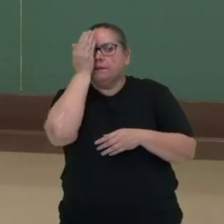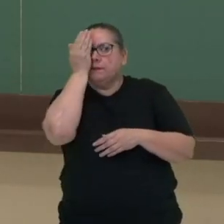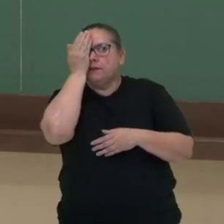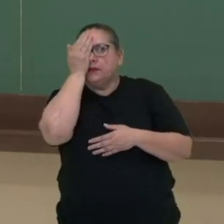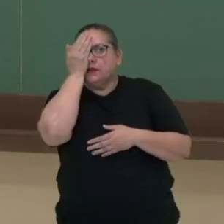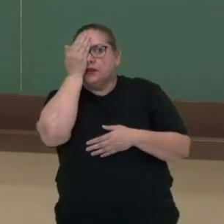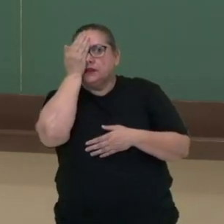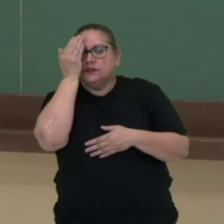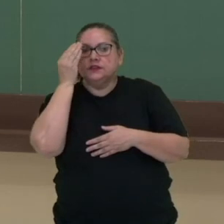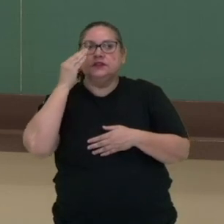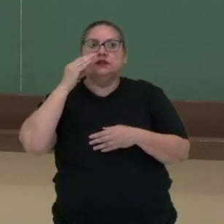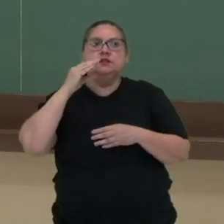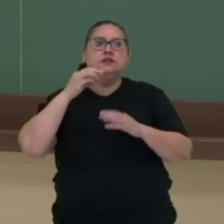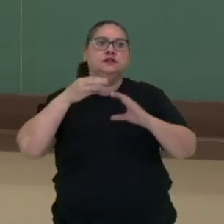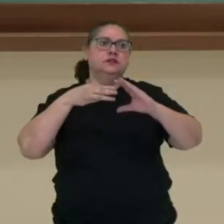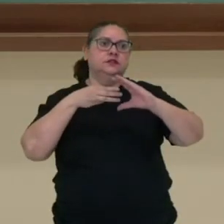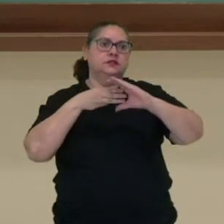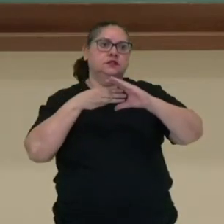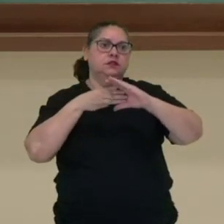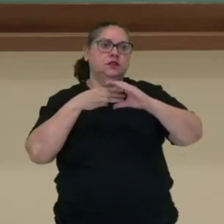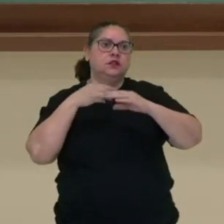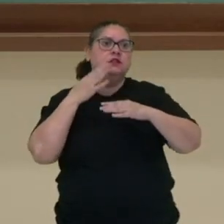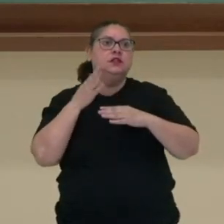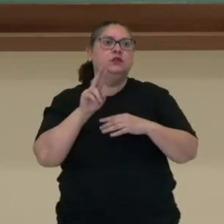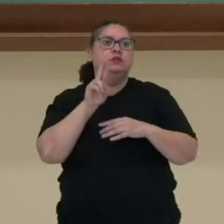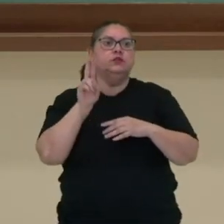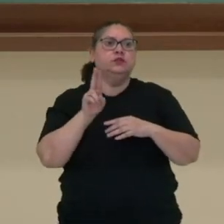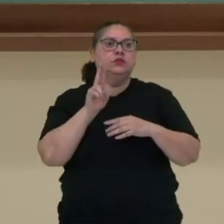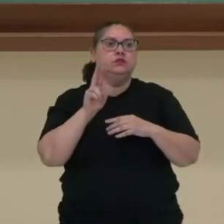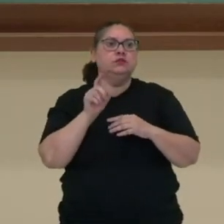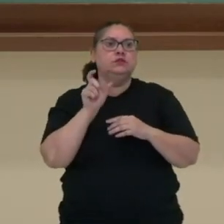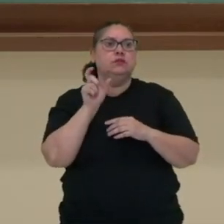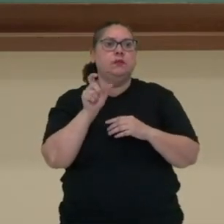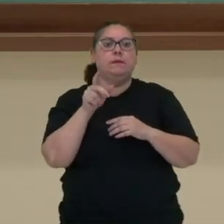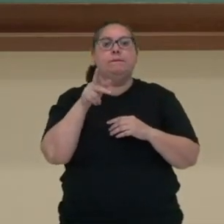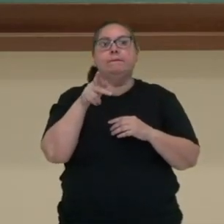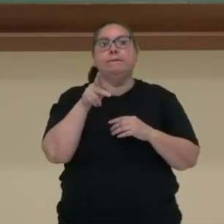piratas celulares. Todo momento eu usei o termo